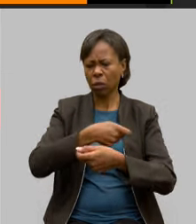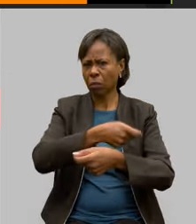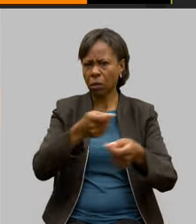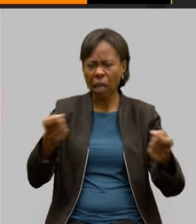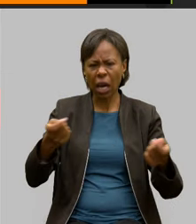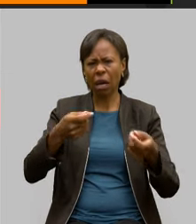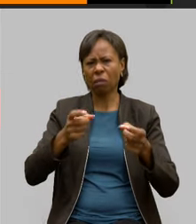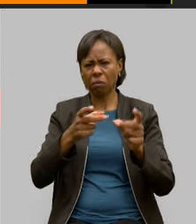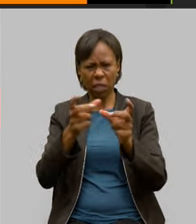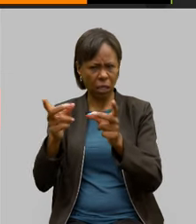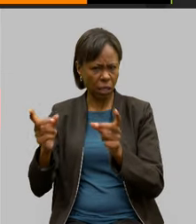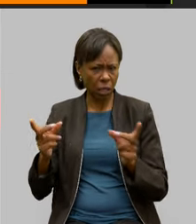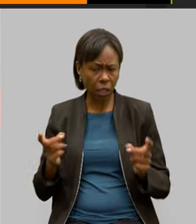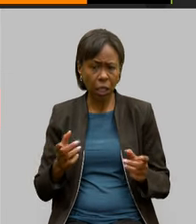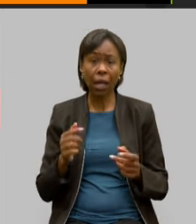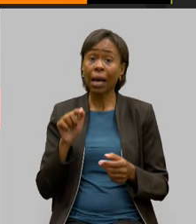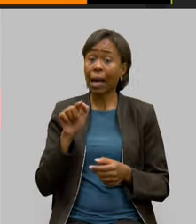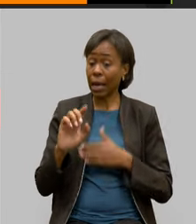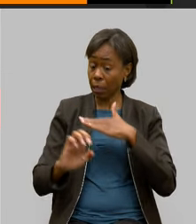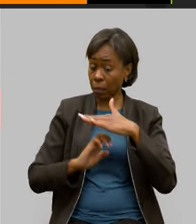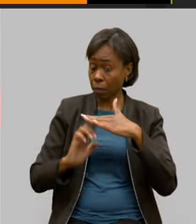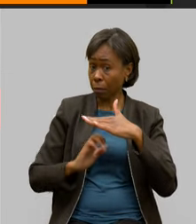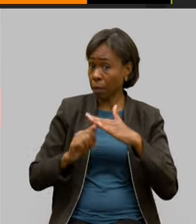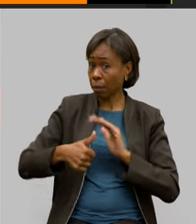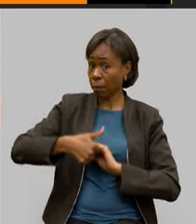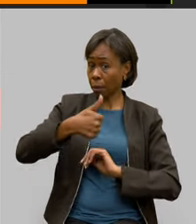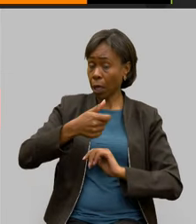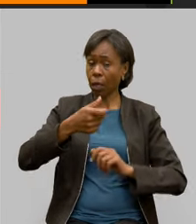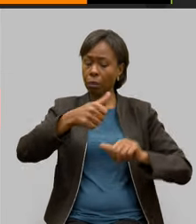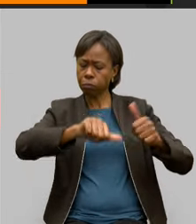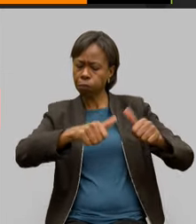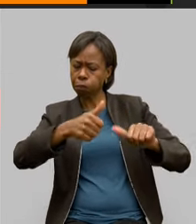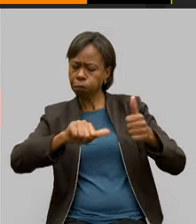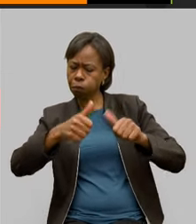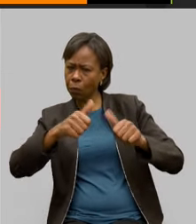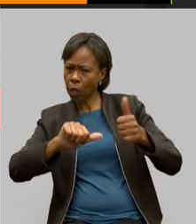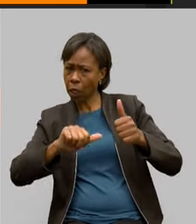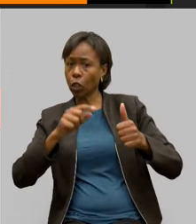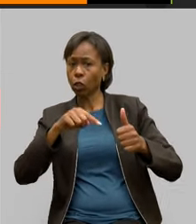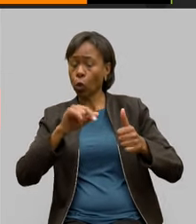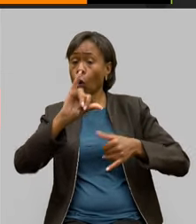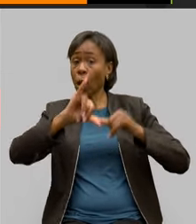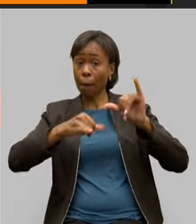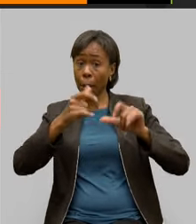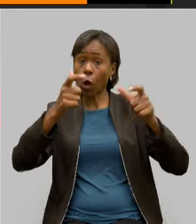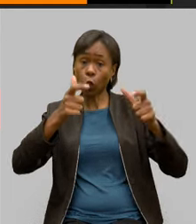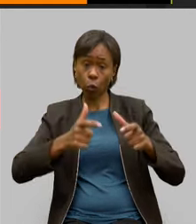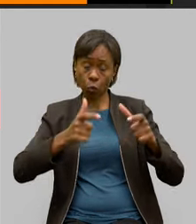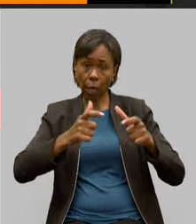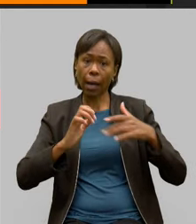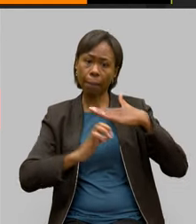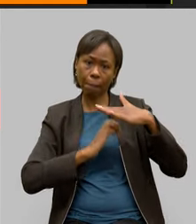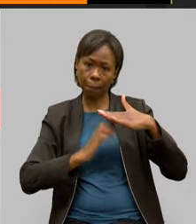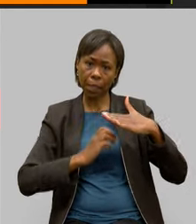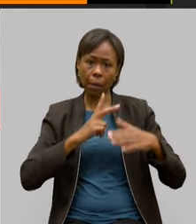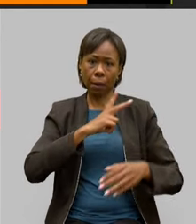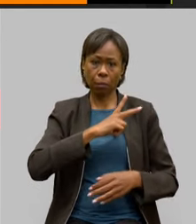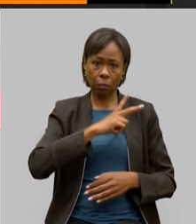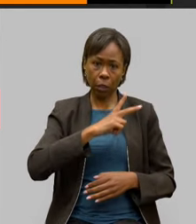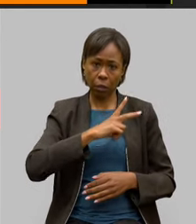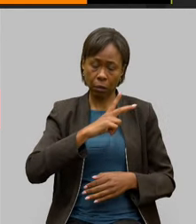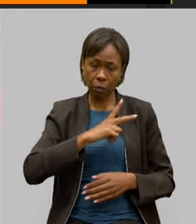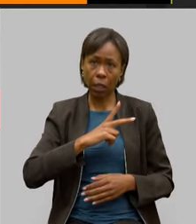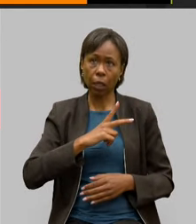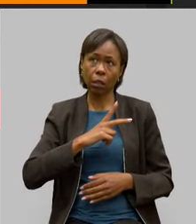comercializar ela tem que fazer uma análise também de um laboratório privado né Ou que tenha não